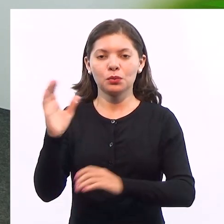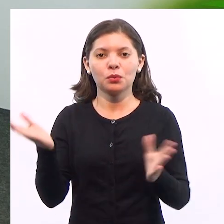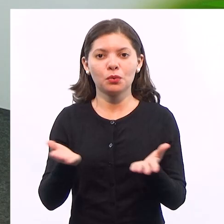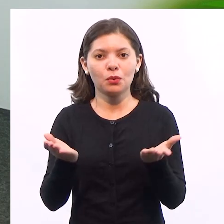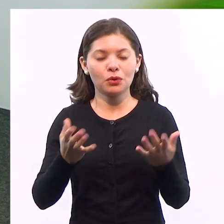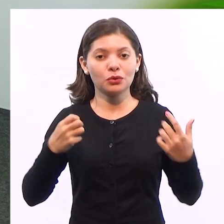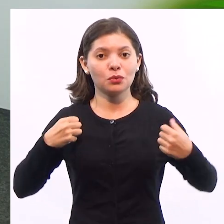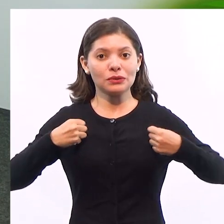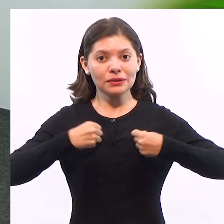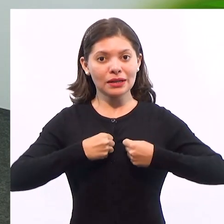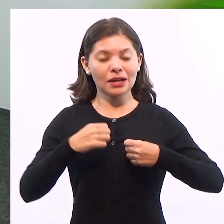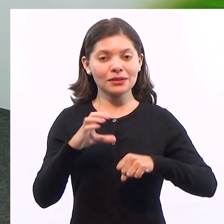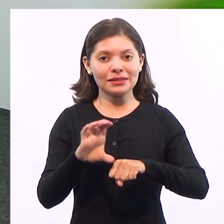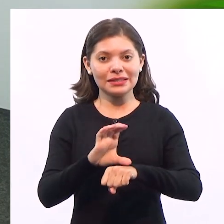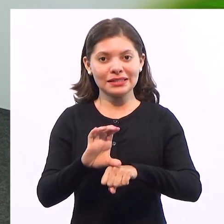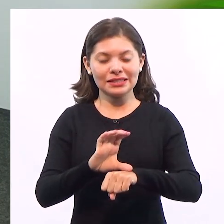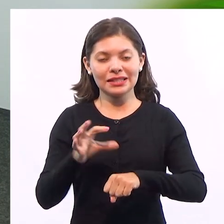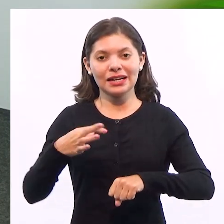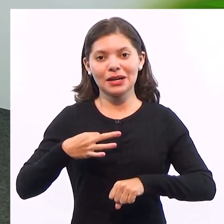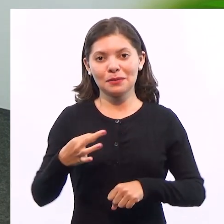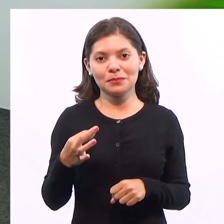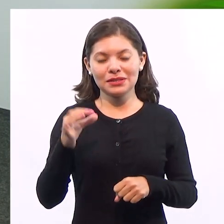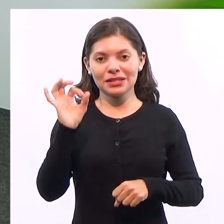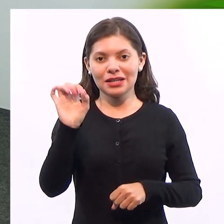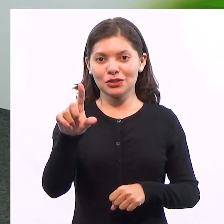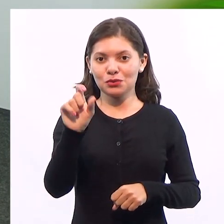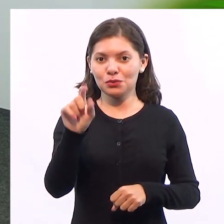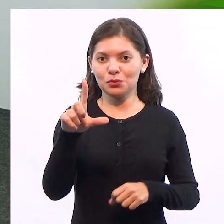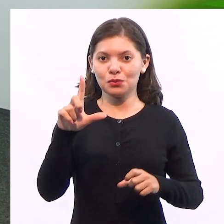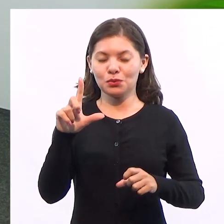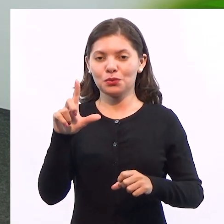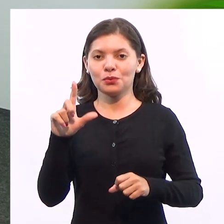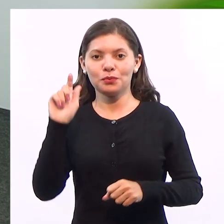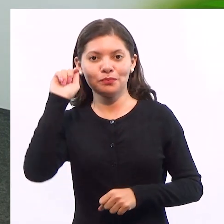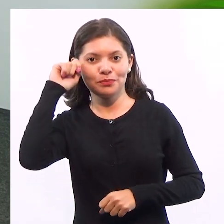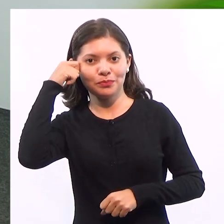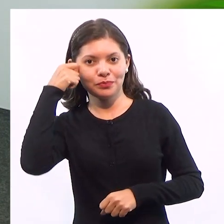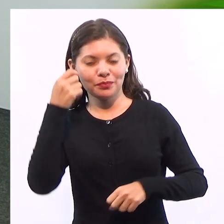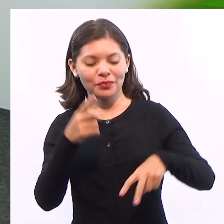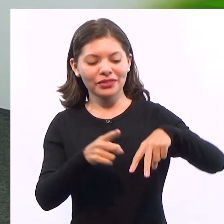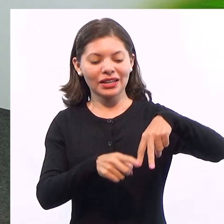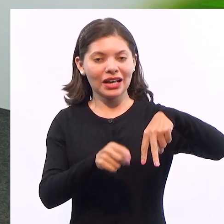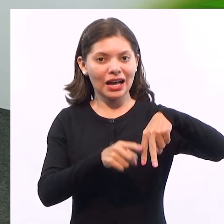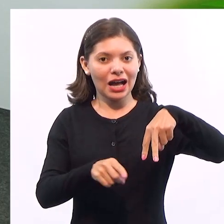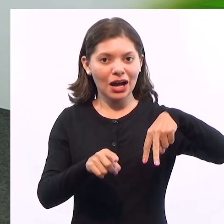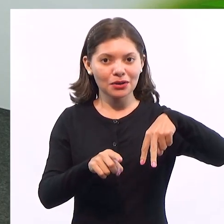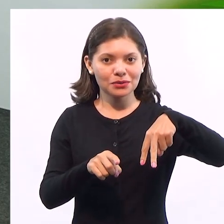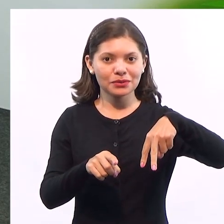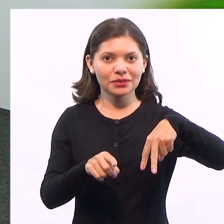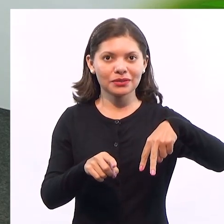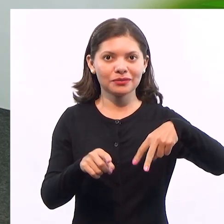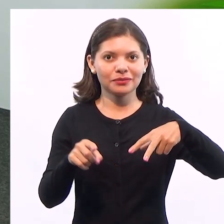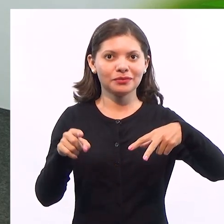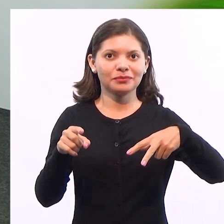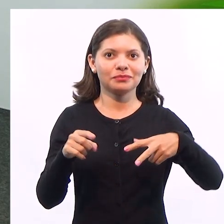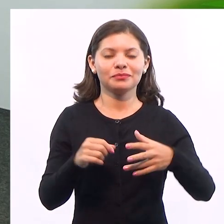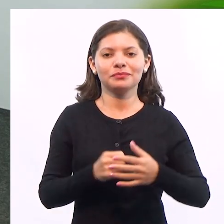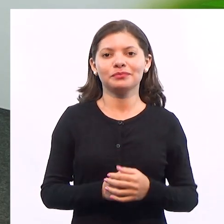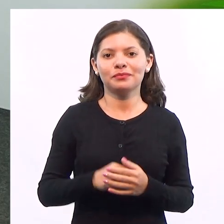terno, né, cinza claro, uma camisa azul escura ali para poder dar um tom legal, calça jeans escura, ao longo aí do